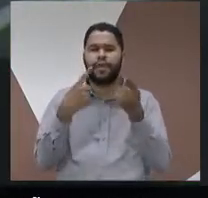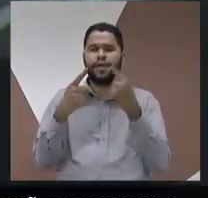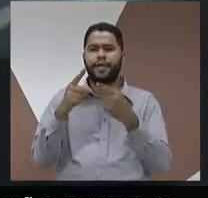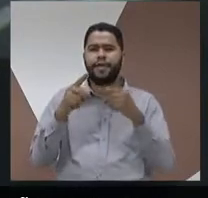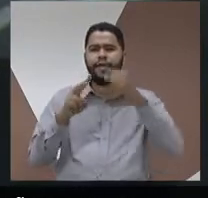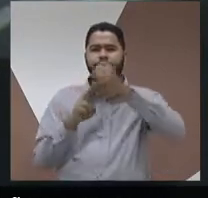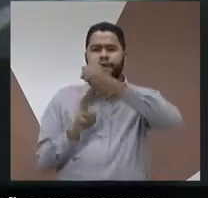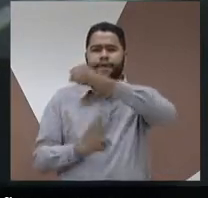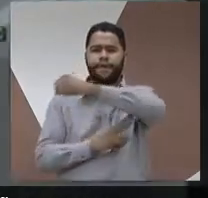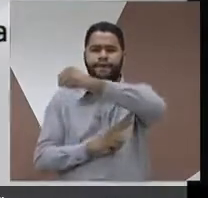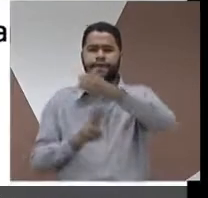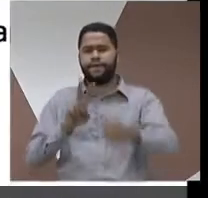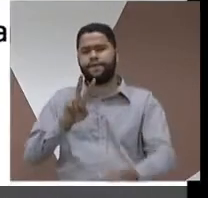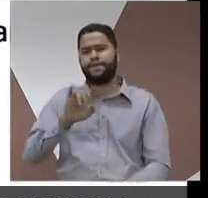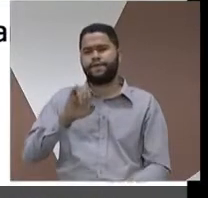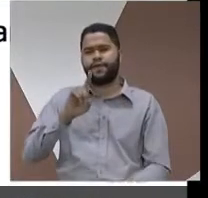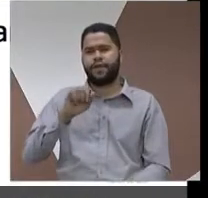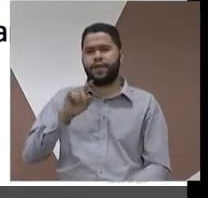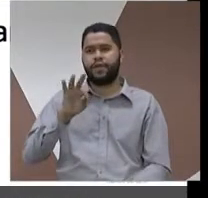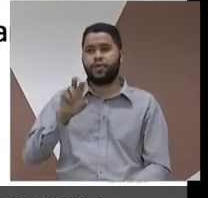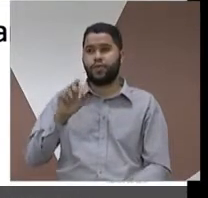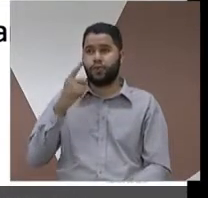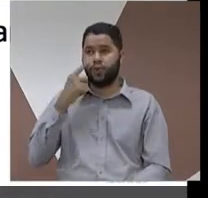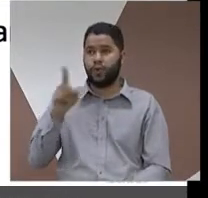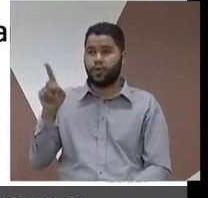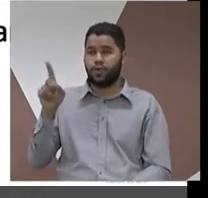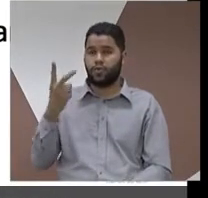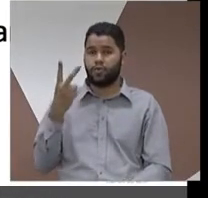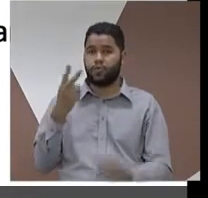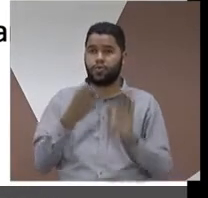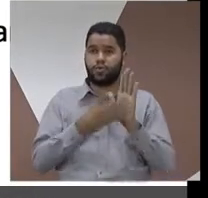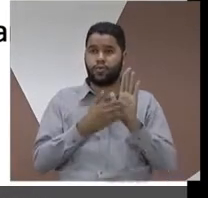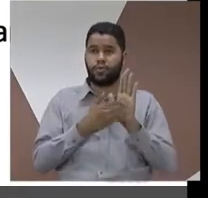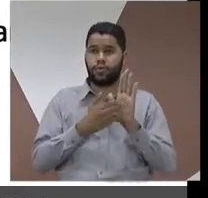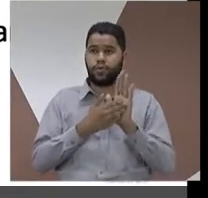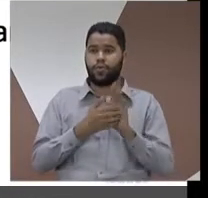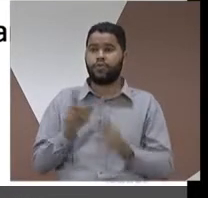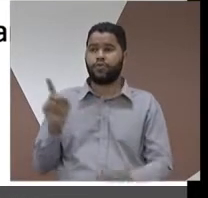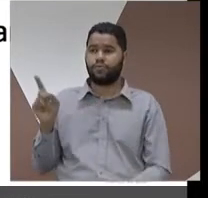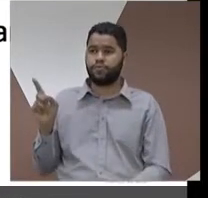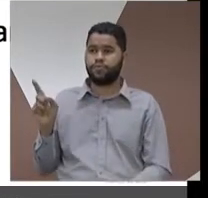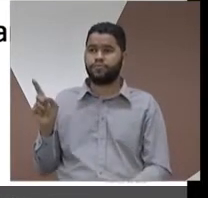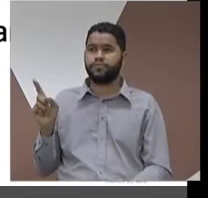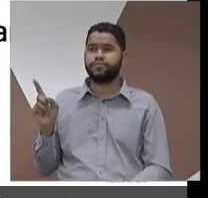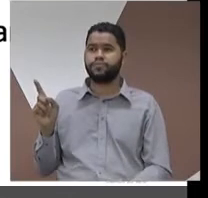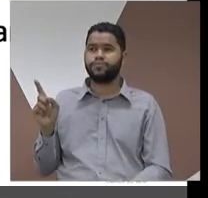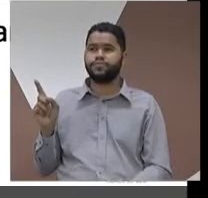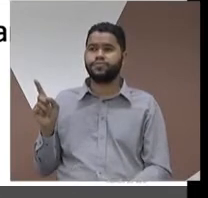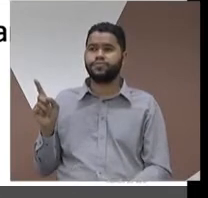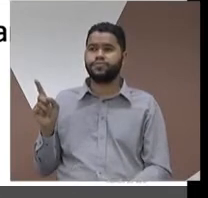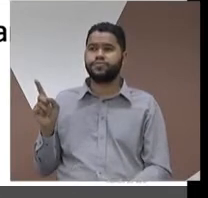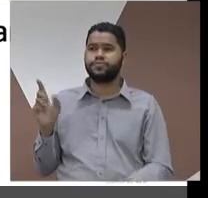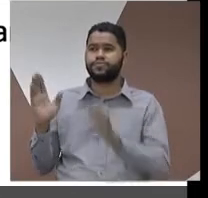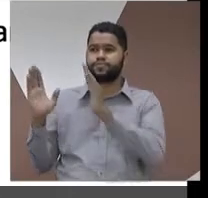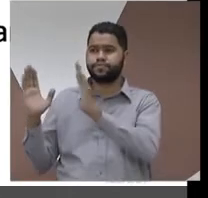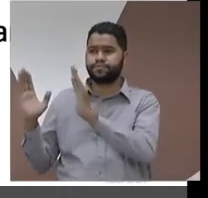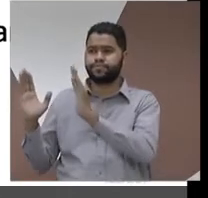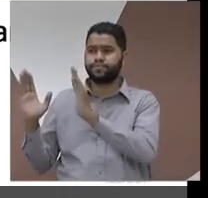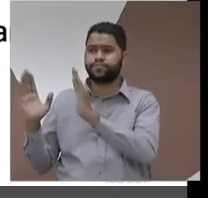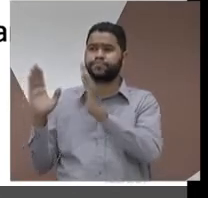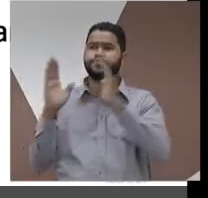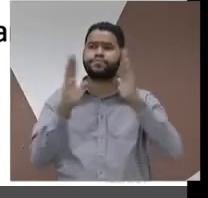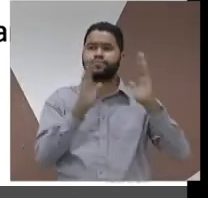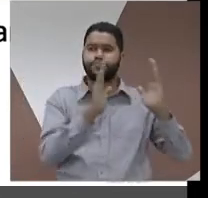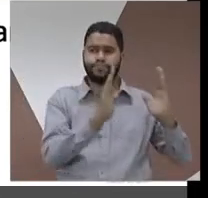Aqui você tem duas propostas. O Estado propõe o Rodoanel, duas faixas de